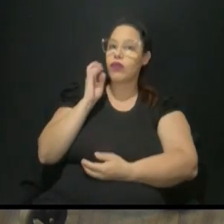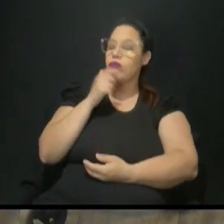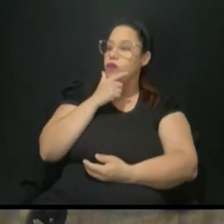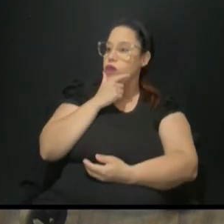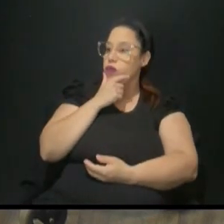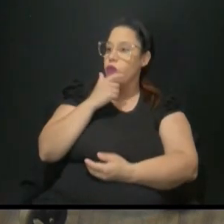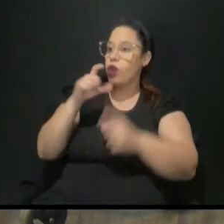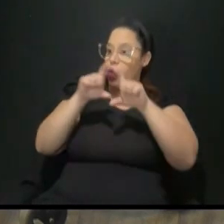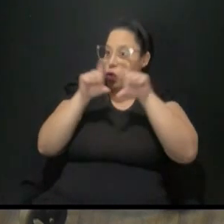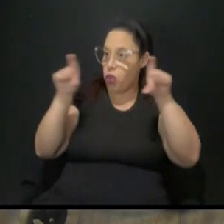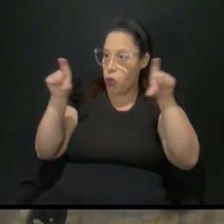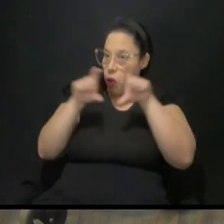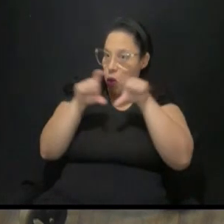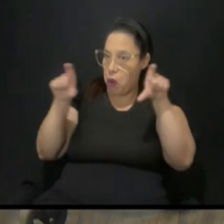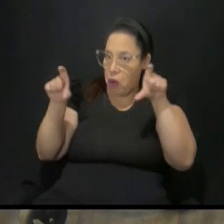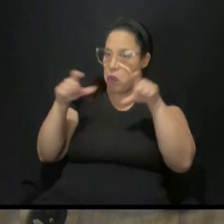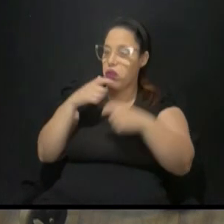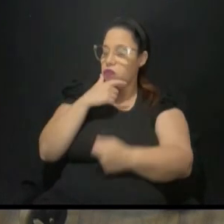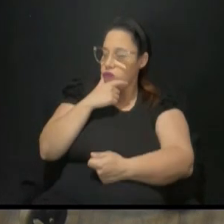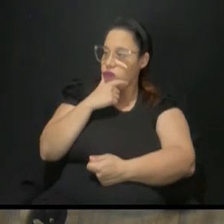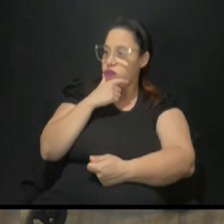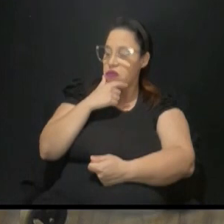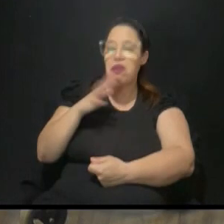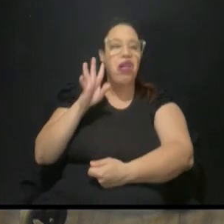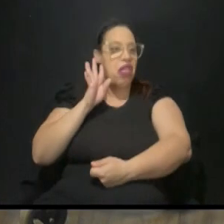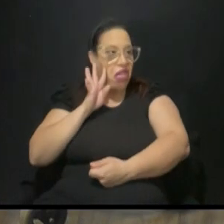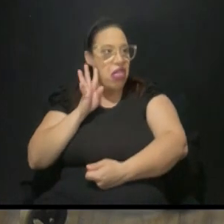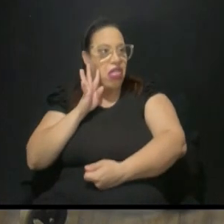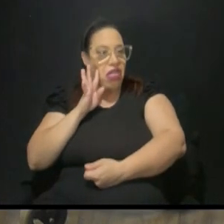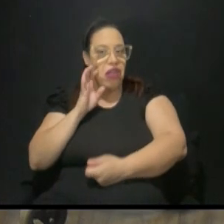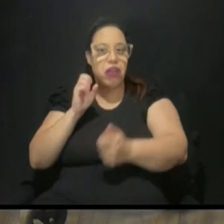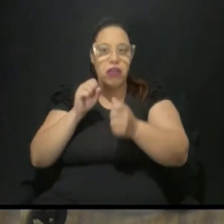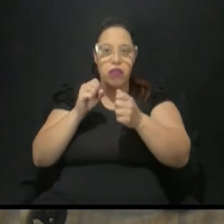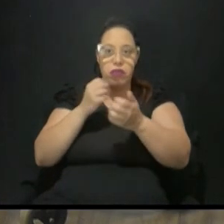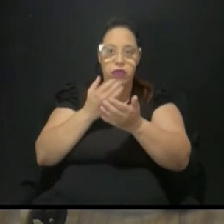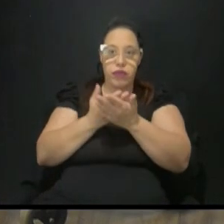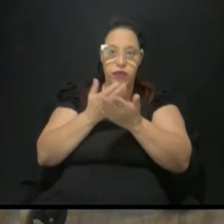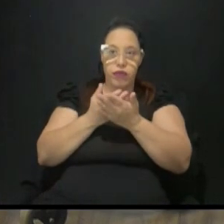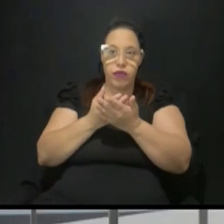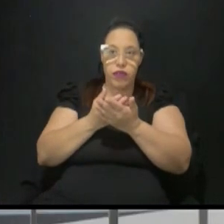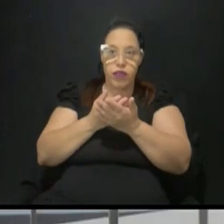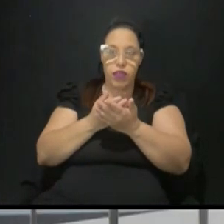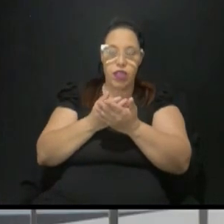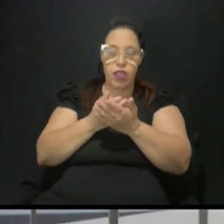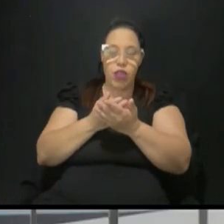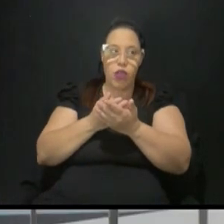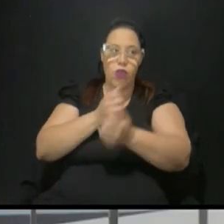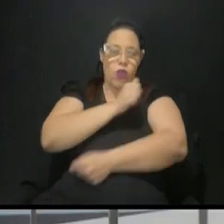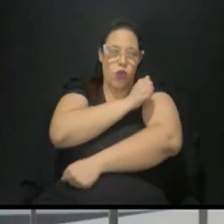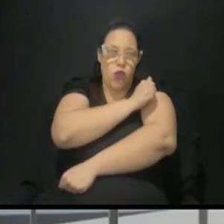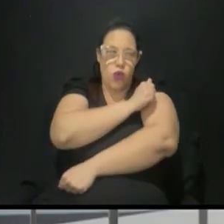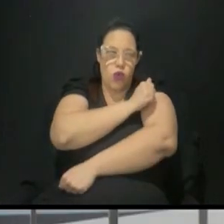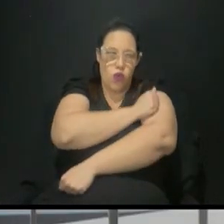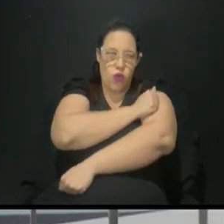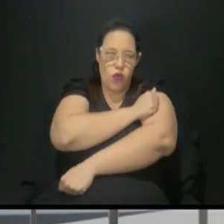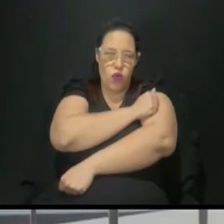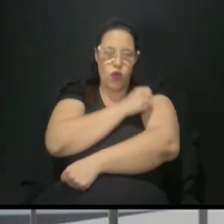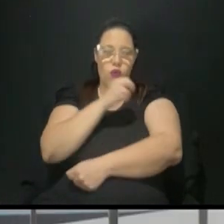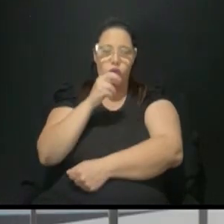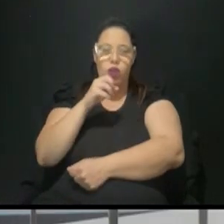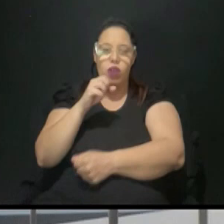né? Mas o interessante do estudante de educação física é que quando ele chega na nossa